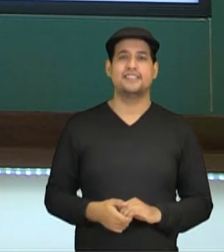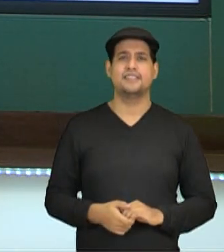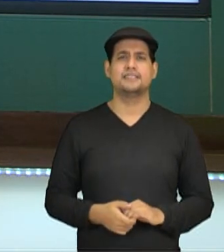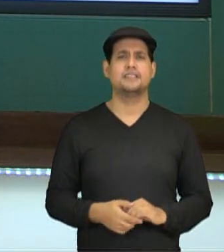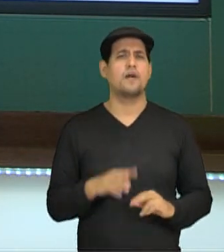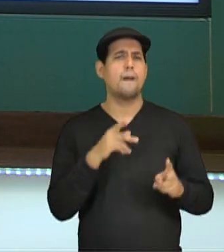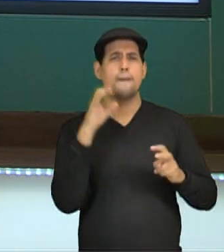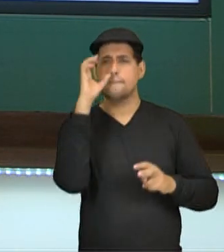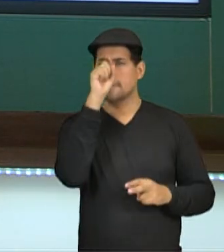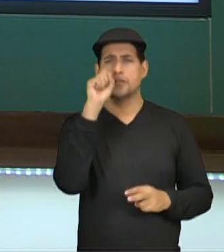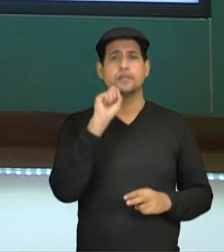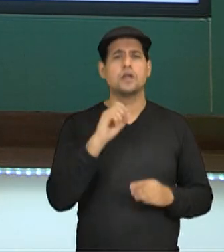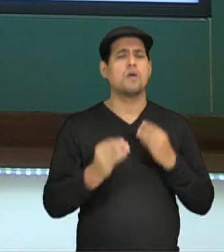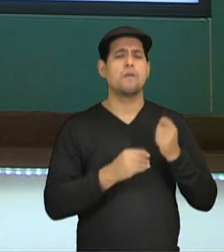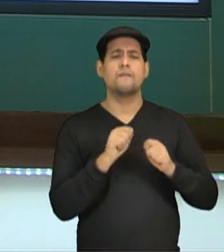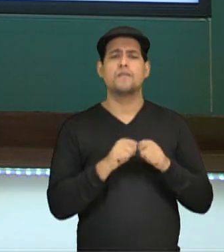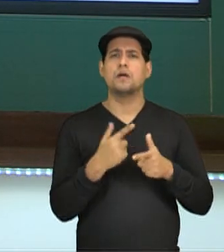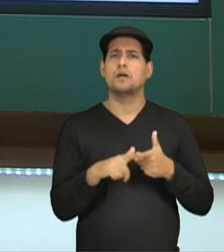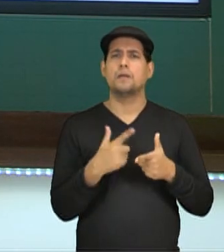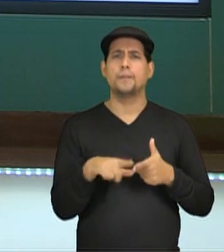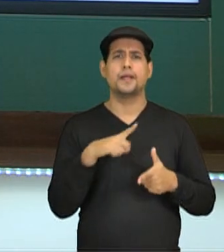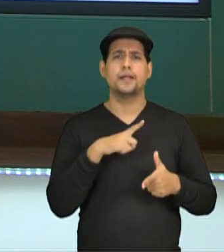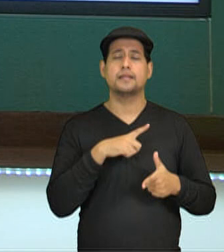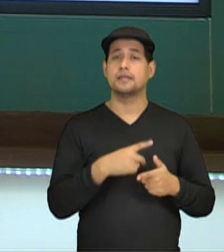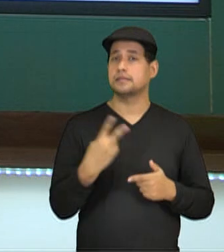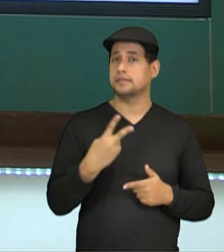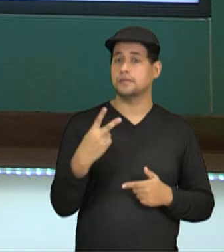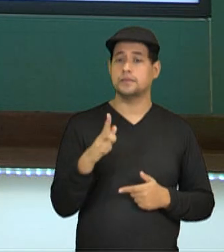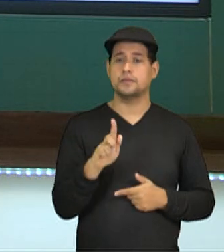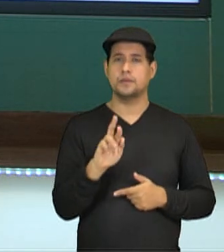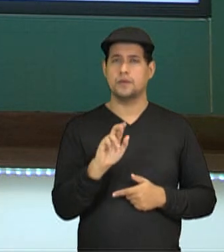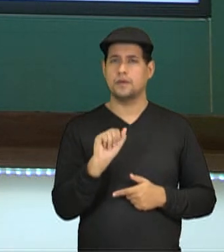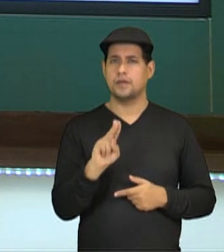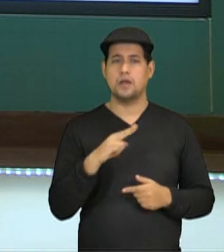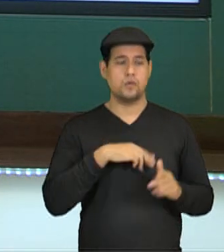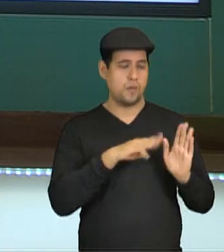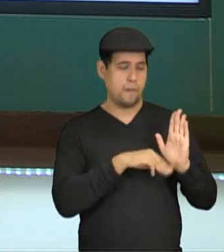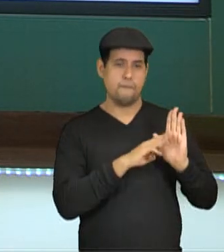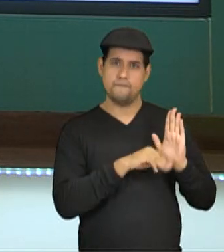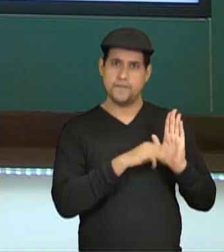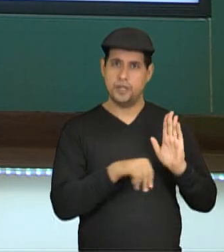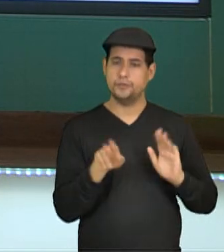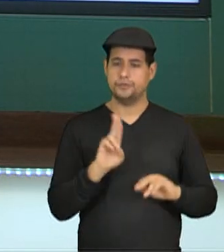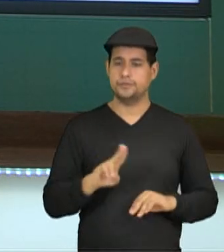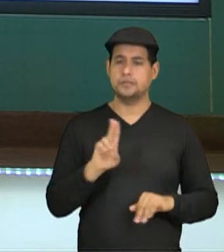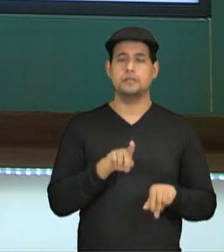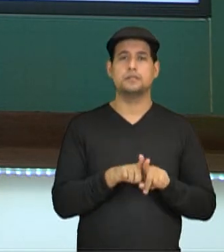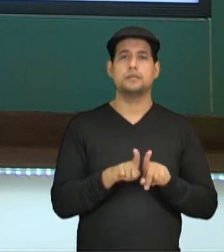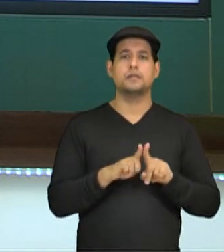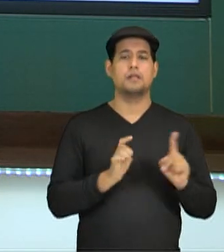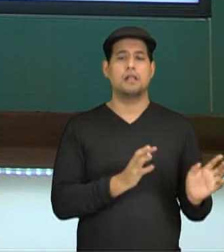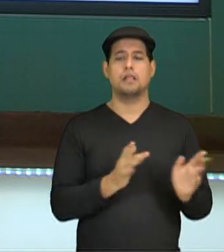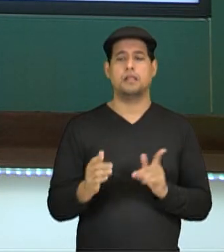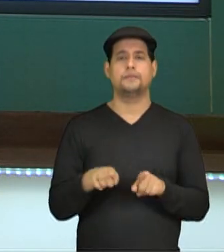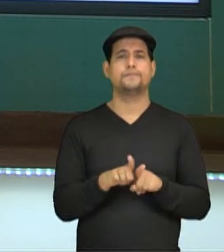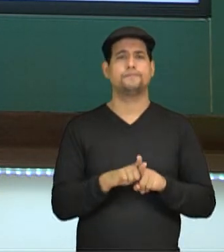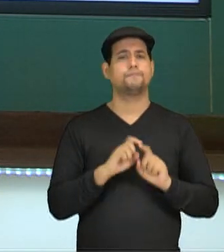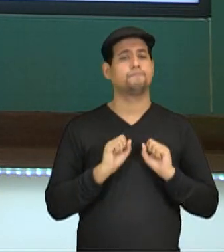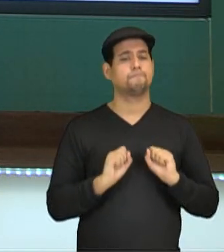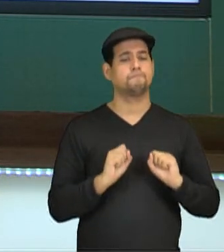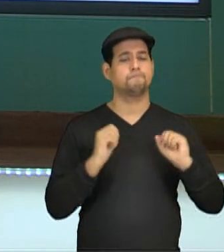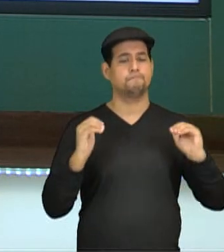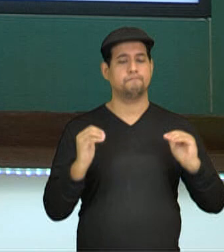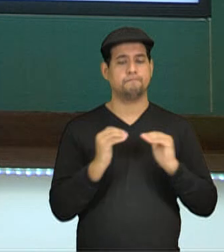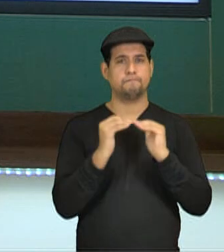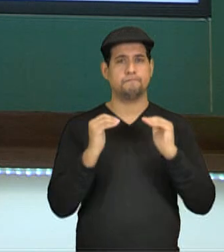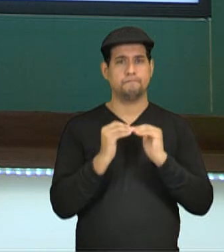Então o que vimos hoje? Como resolver problemas que envolvem a equação do segundo grau com o método do algarismo e o ciclo de temperatura que pode se